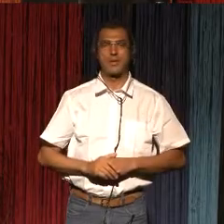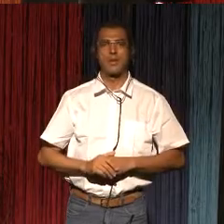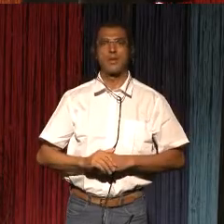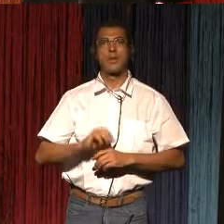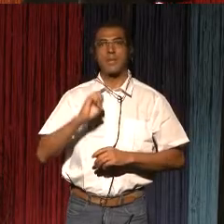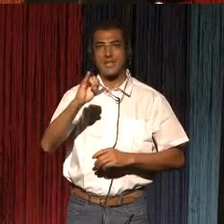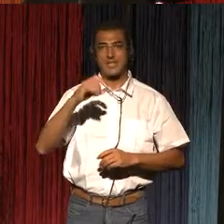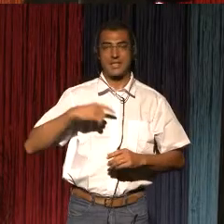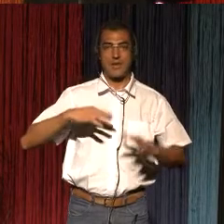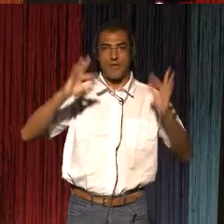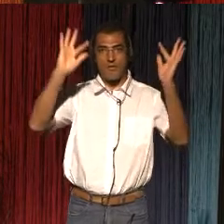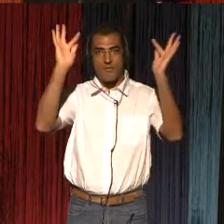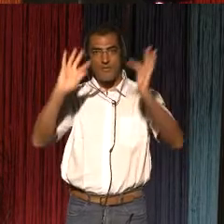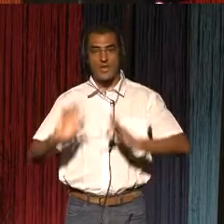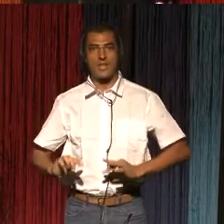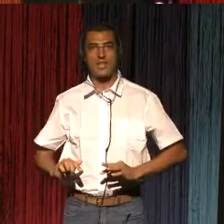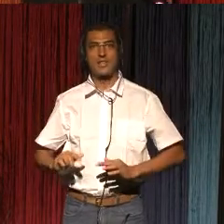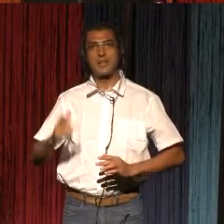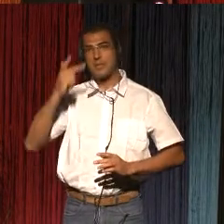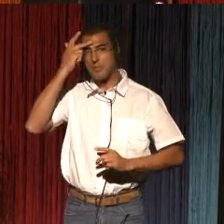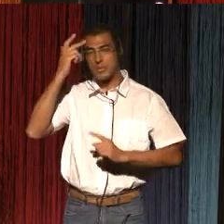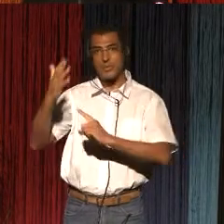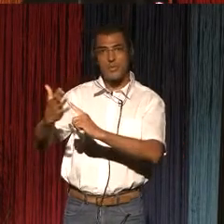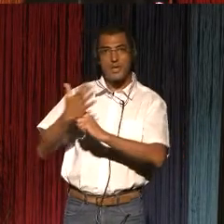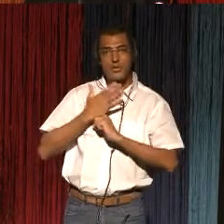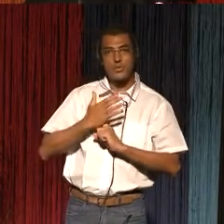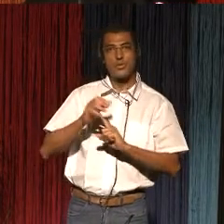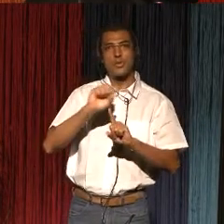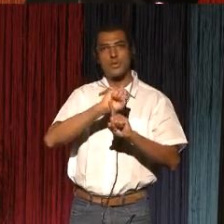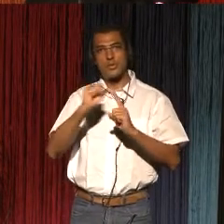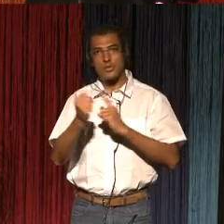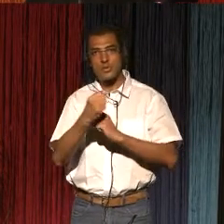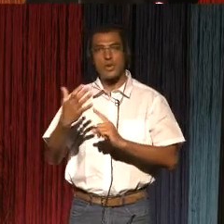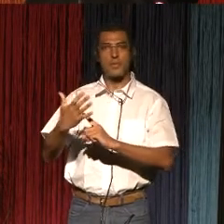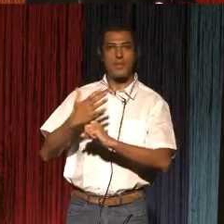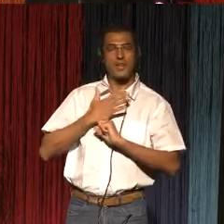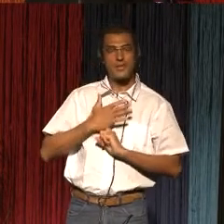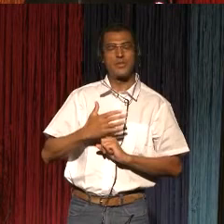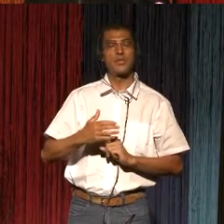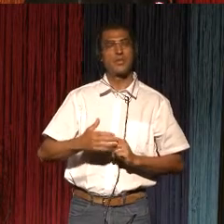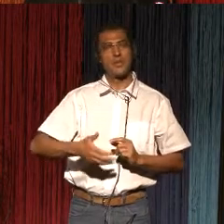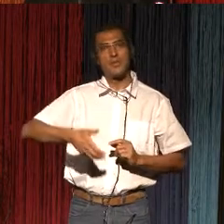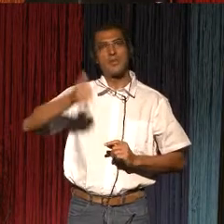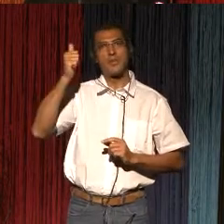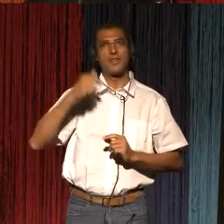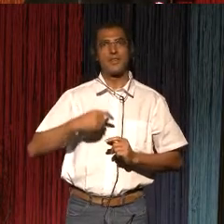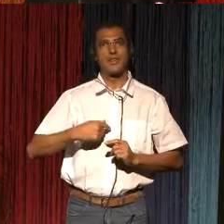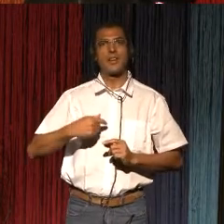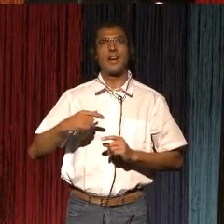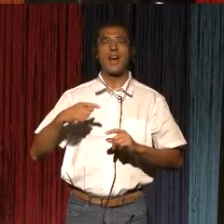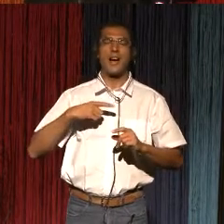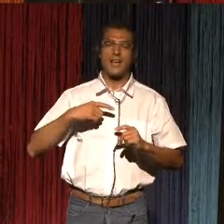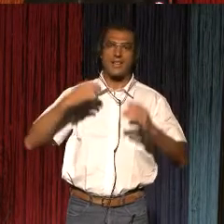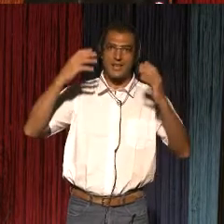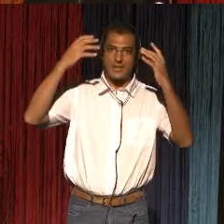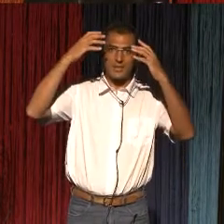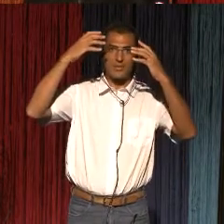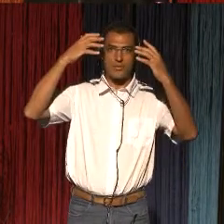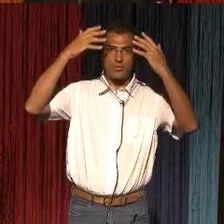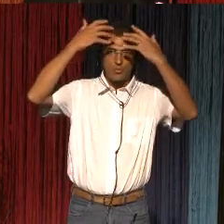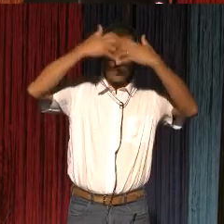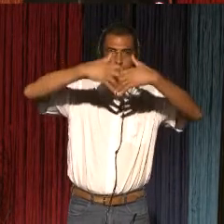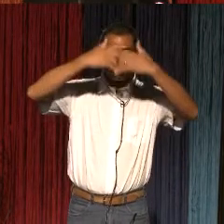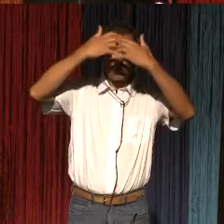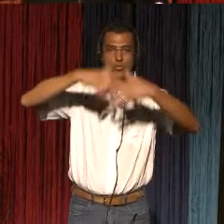estamos felizes, temos apoio social, estamos saudáveis e ativos. Se a criança está estressada, triste, se